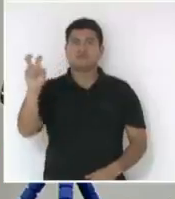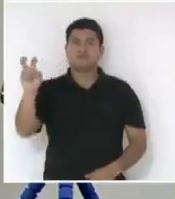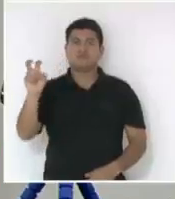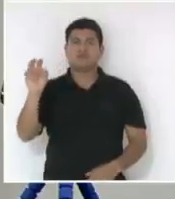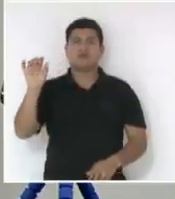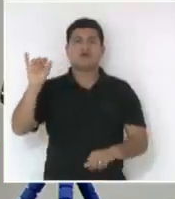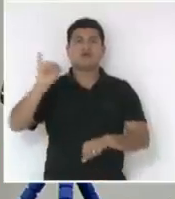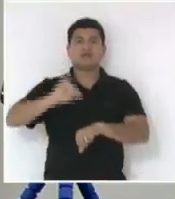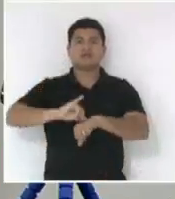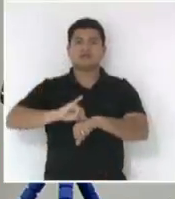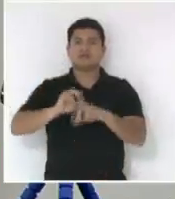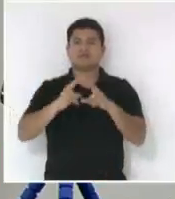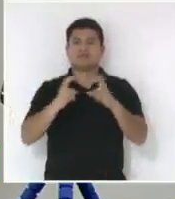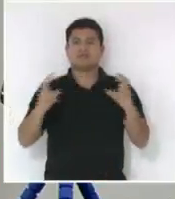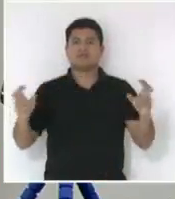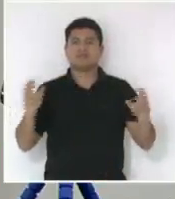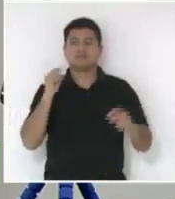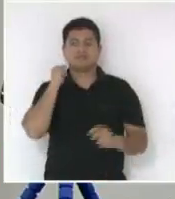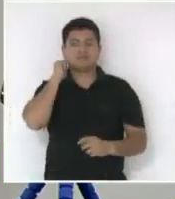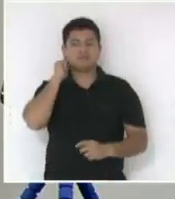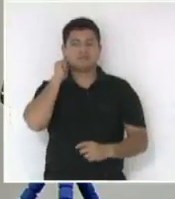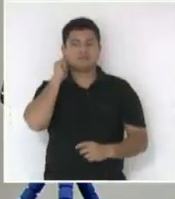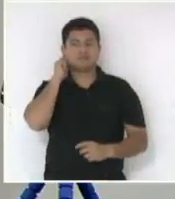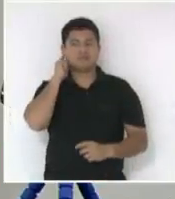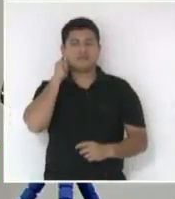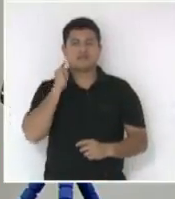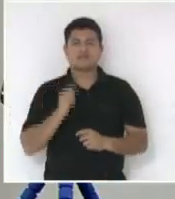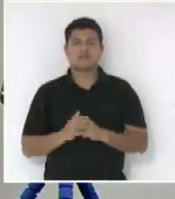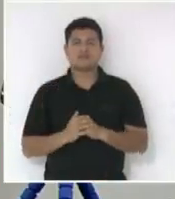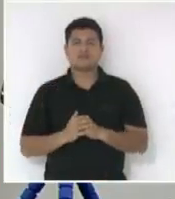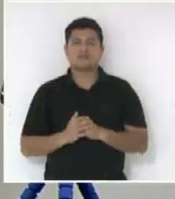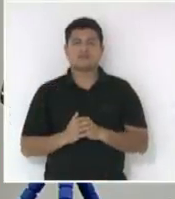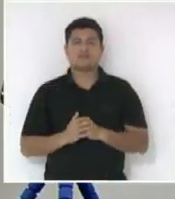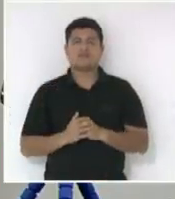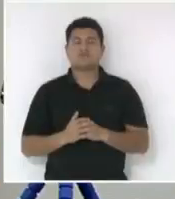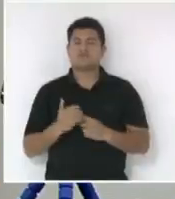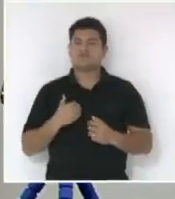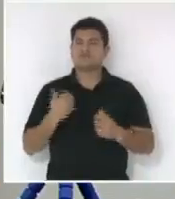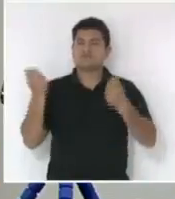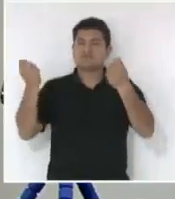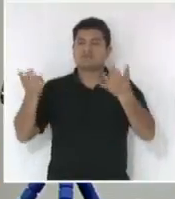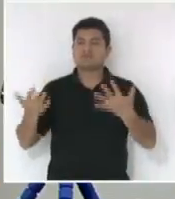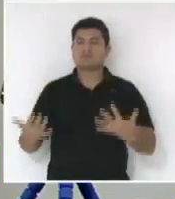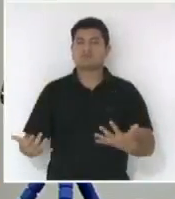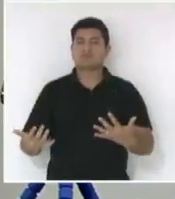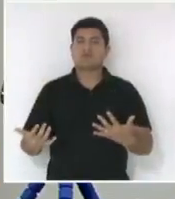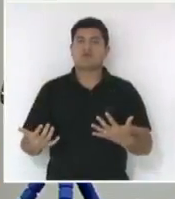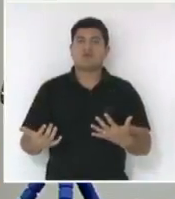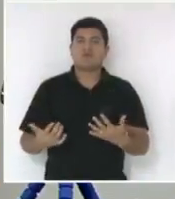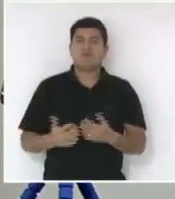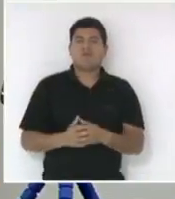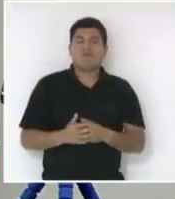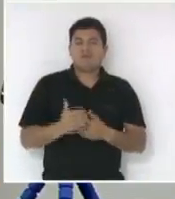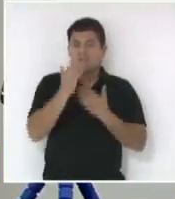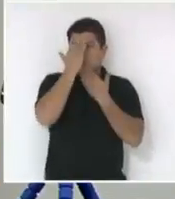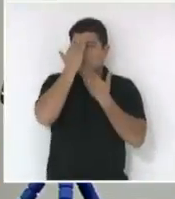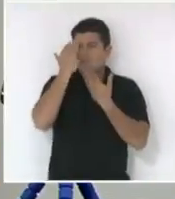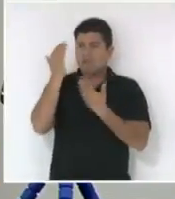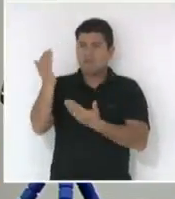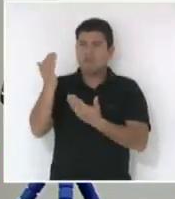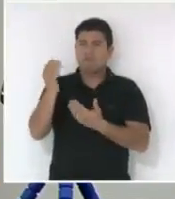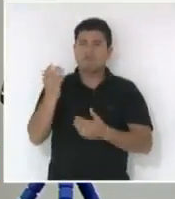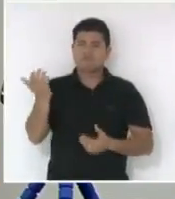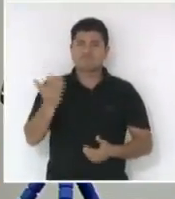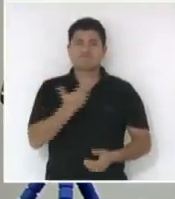Senhores deputados, fiz questão de fazer essa menção e agradeço ao querido amigo,